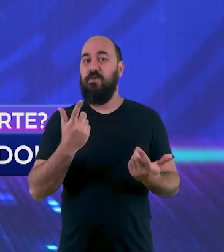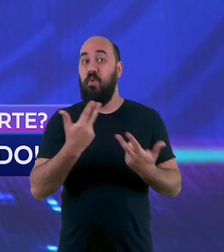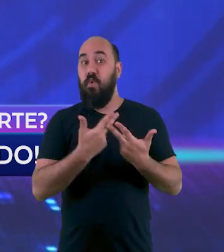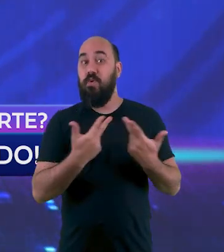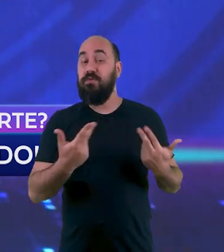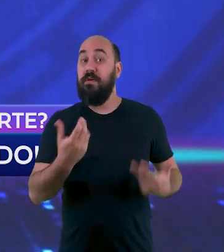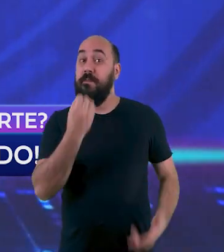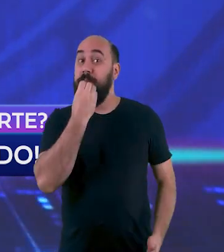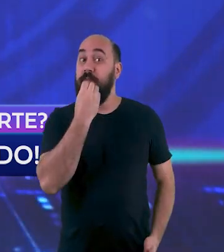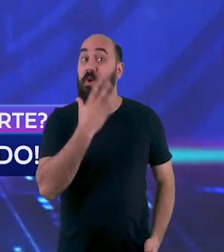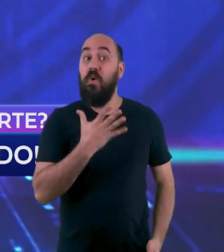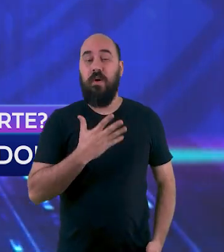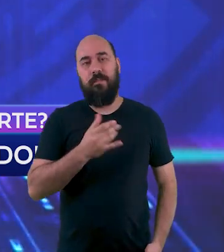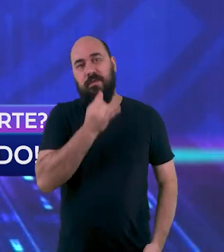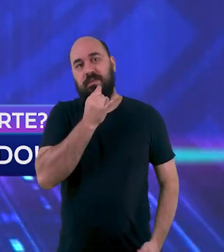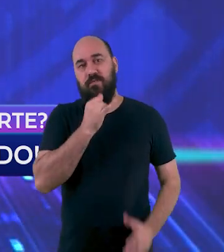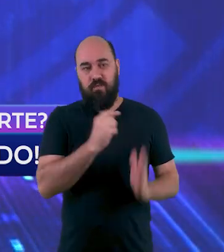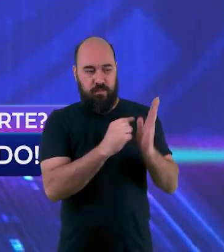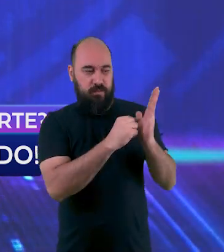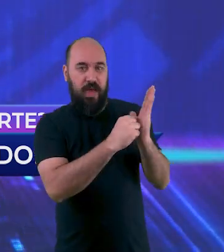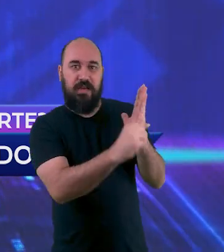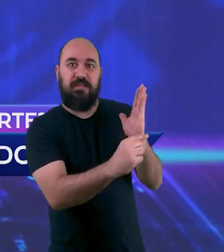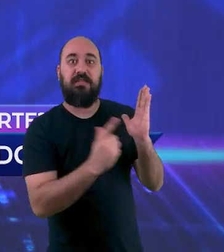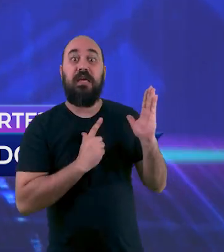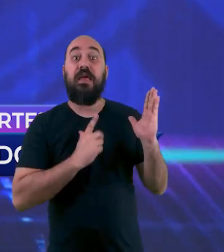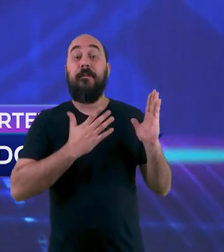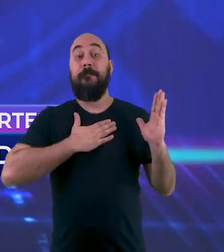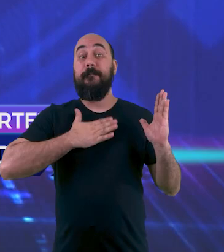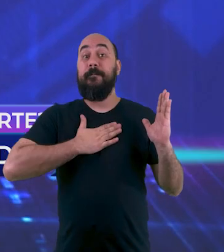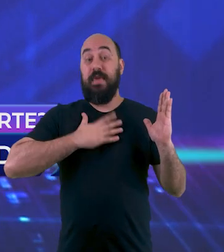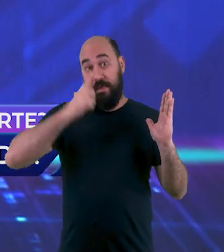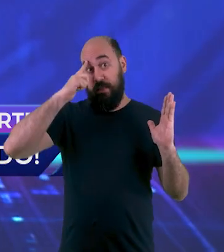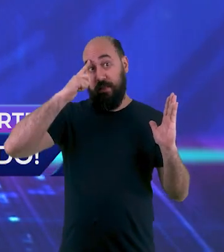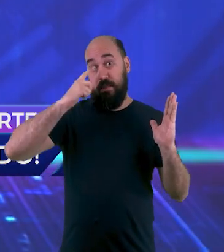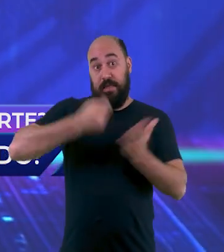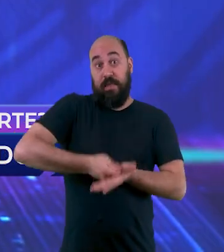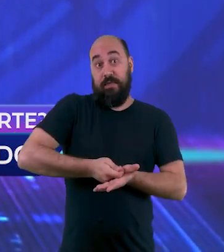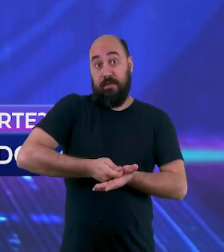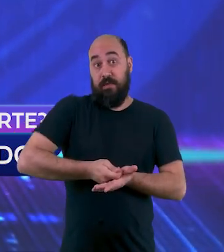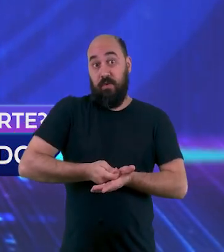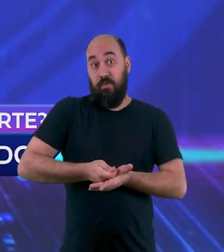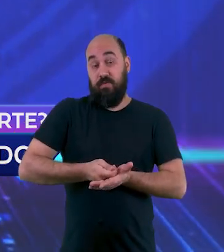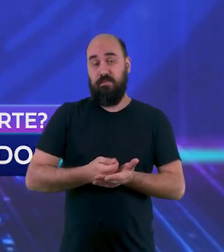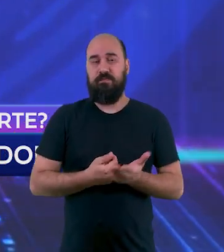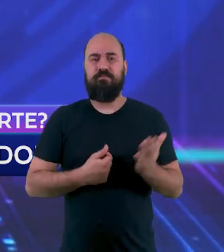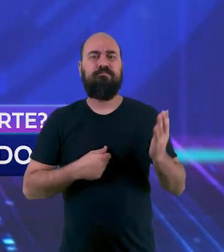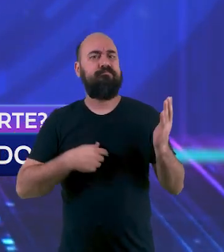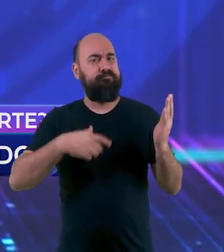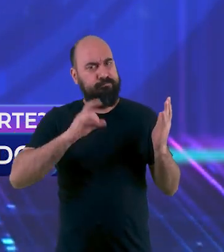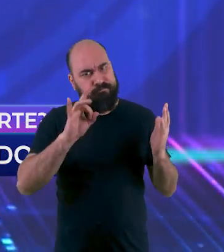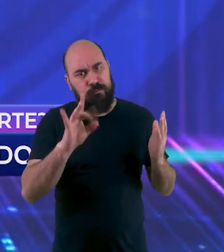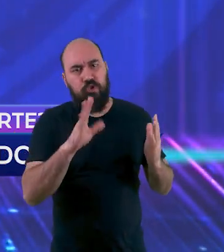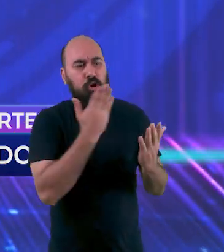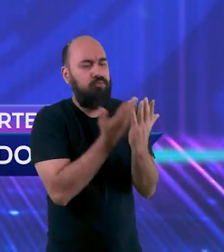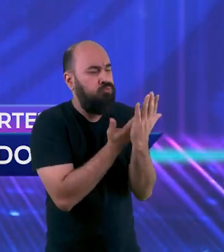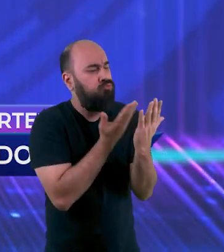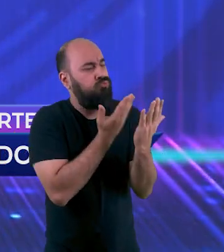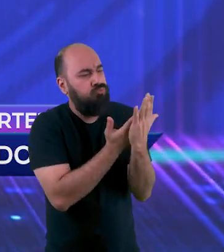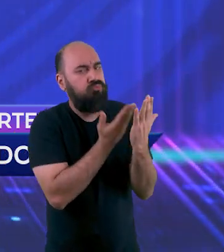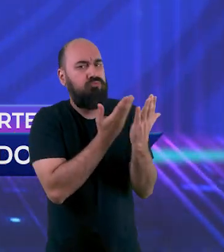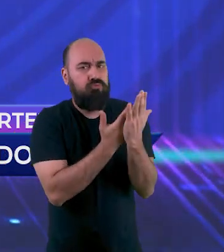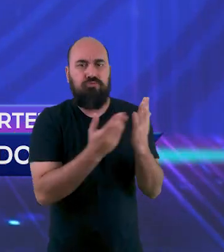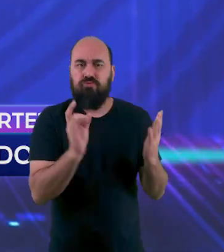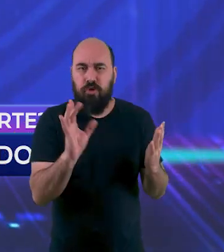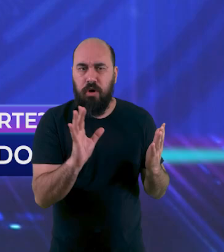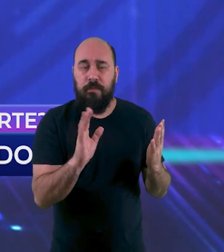assim, ó, minha decisão. É isso mesmo, porque não basta estudar a Bíblia, é preciso deixar que a Bíblia